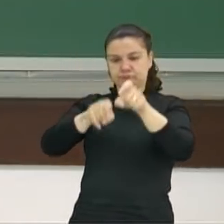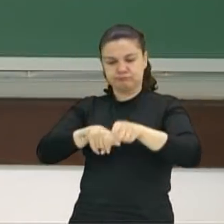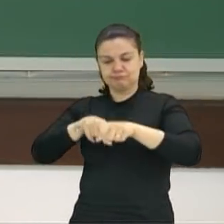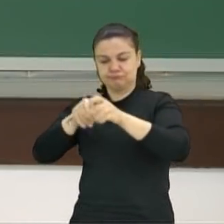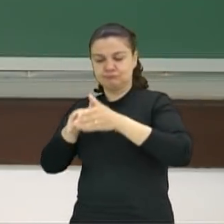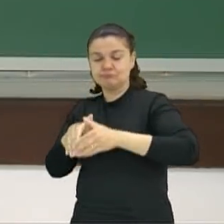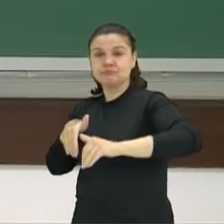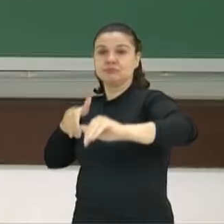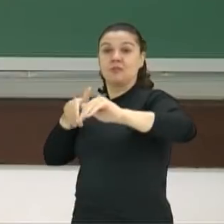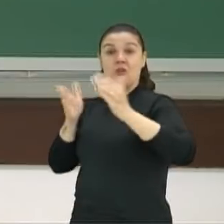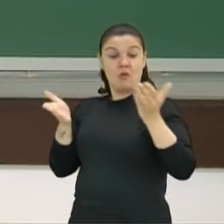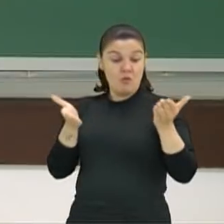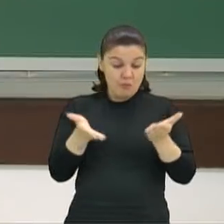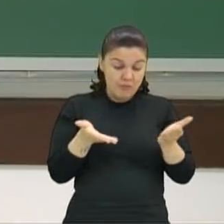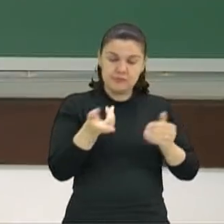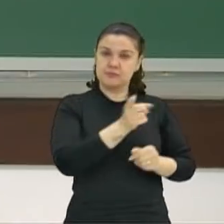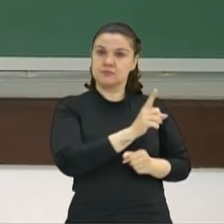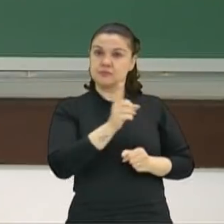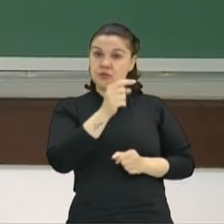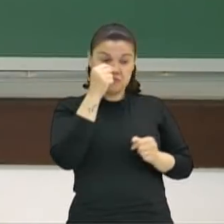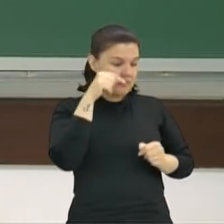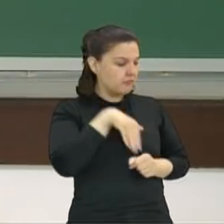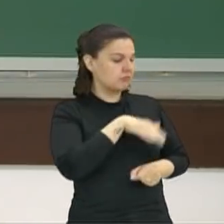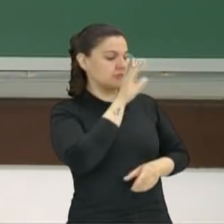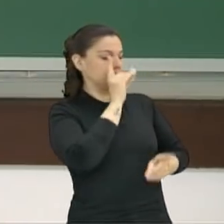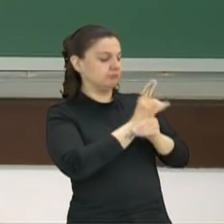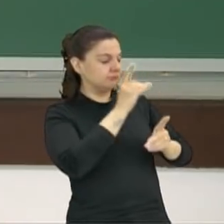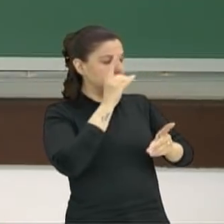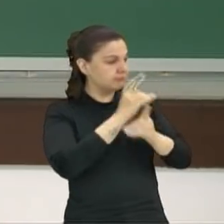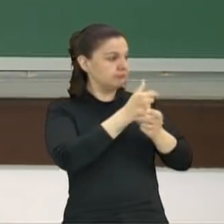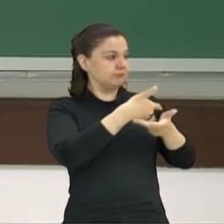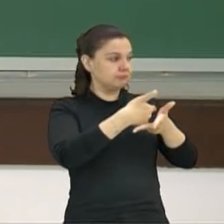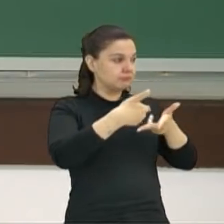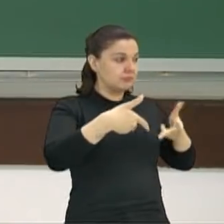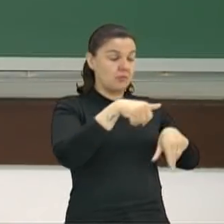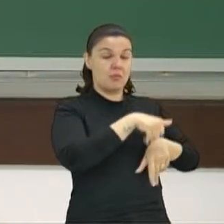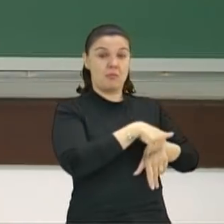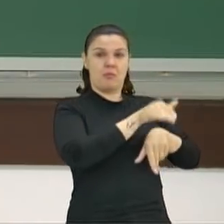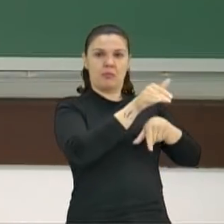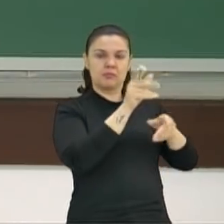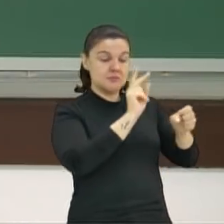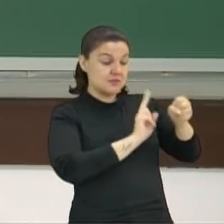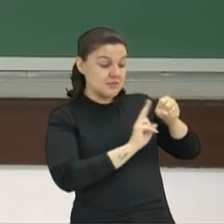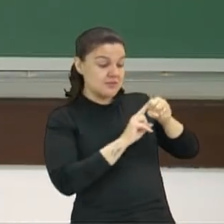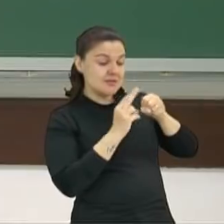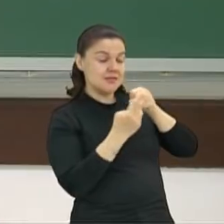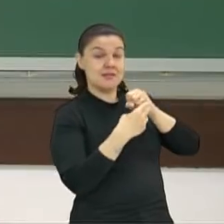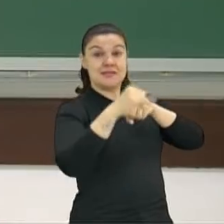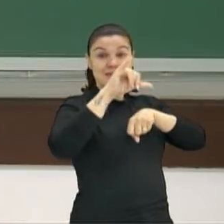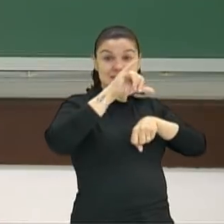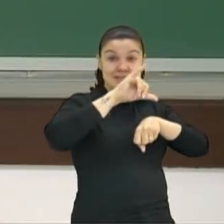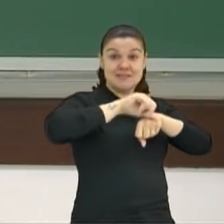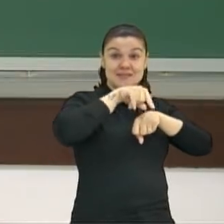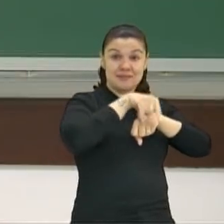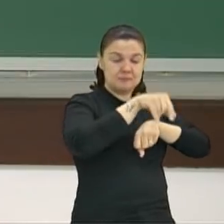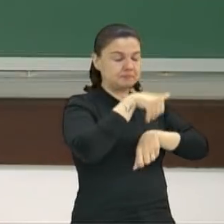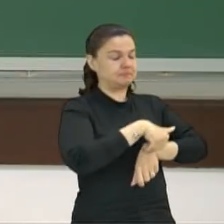fazendas. Hoje não. Cada dia mais nós temos essa área urbana dentro,